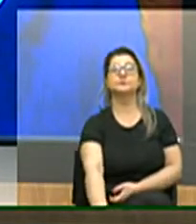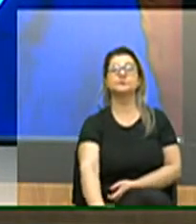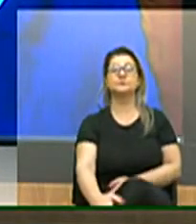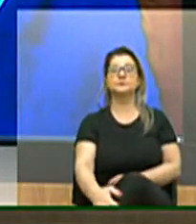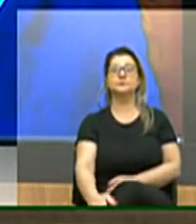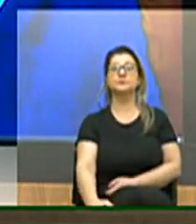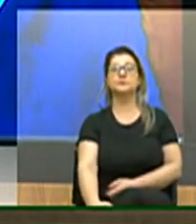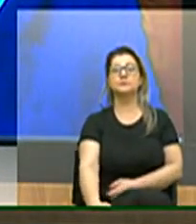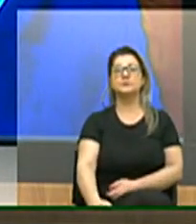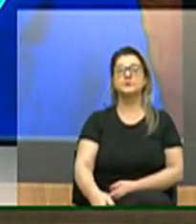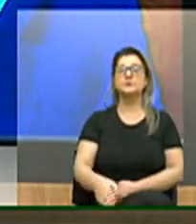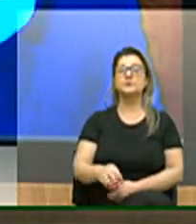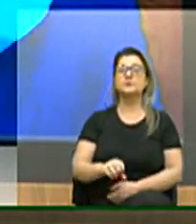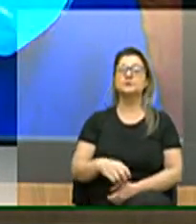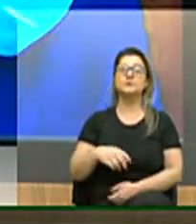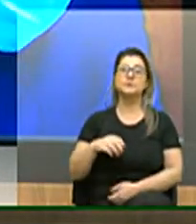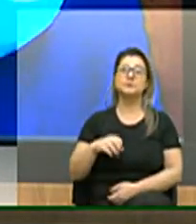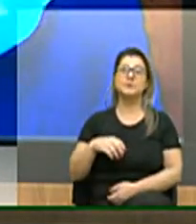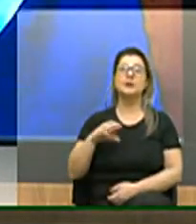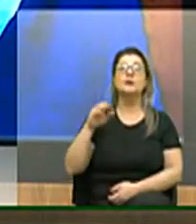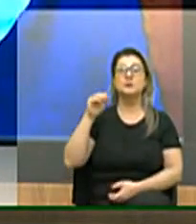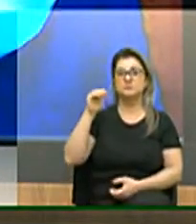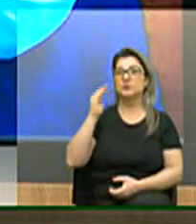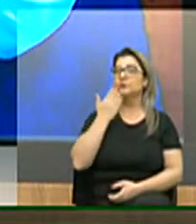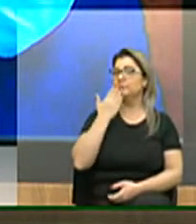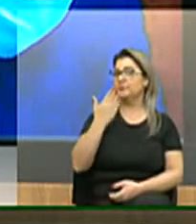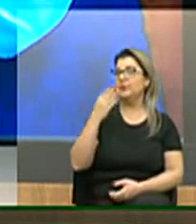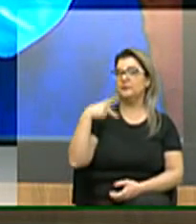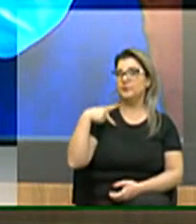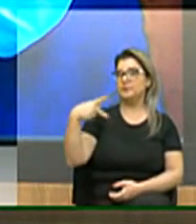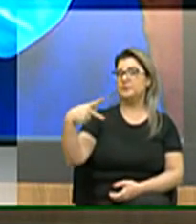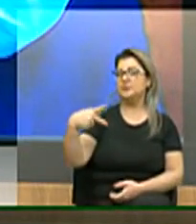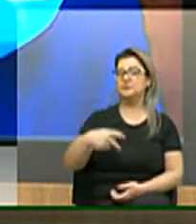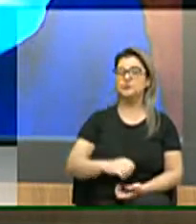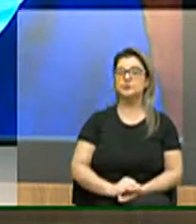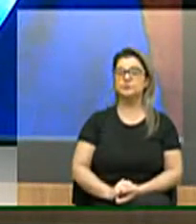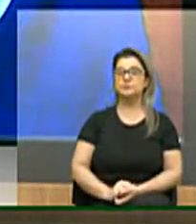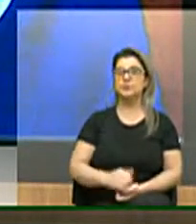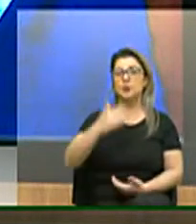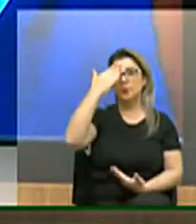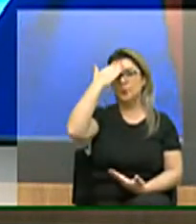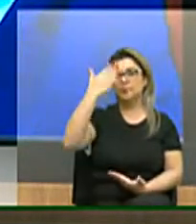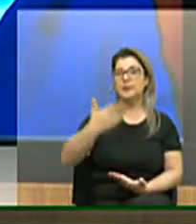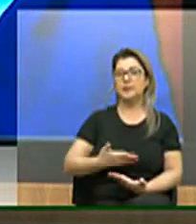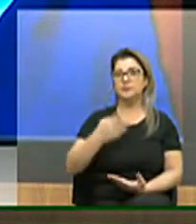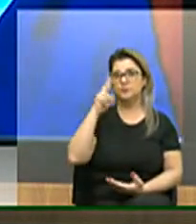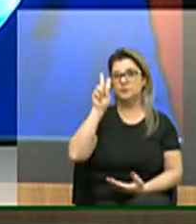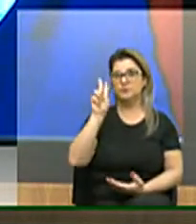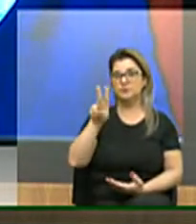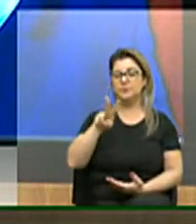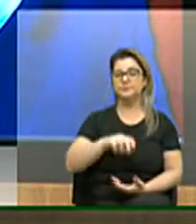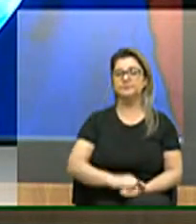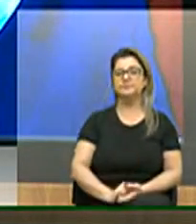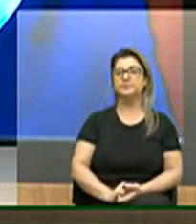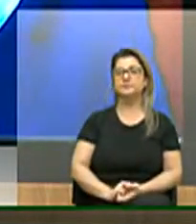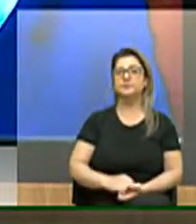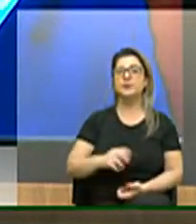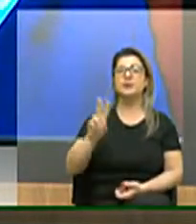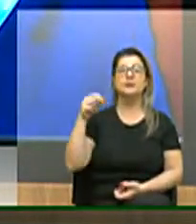Entendeu? Thiago Simon, favorável, presidente. Okay, obrigado, já havia chamado, desculpa. Deputado Vilmar